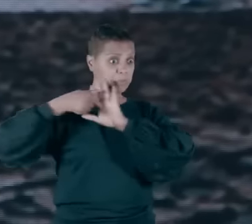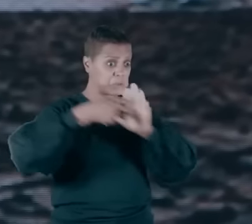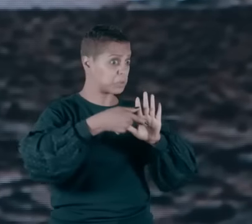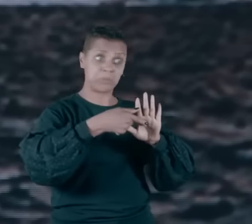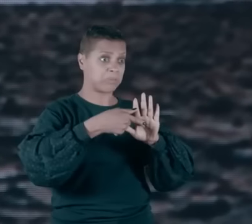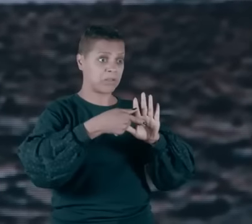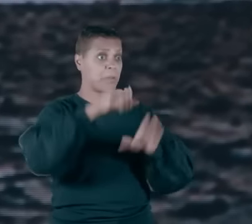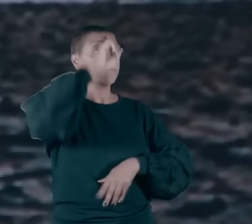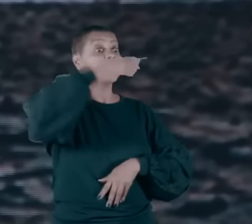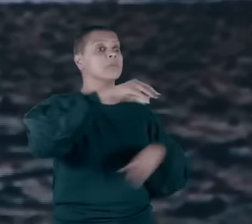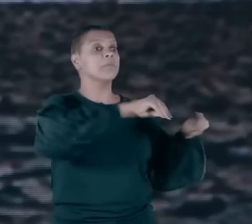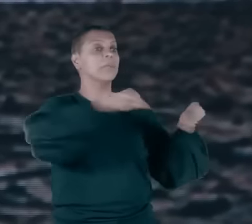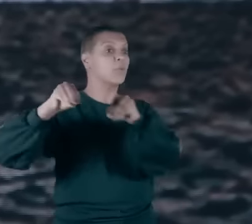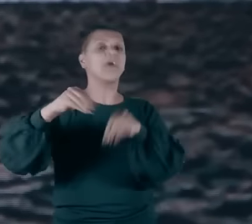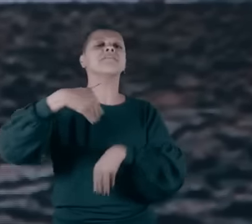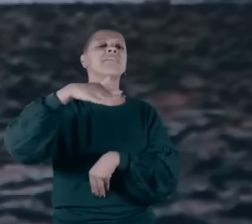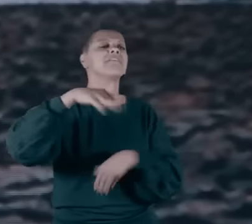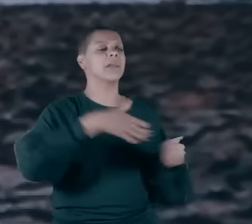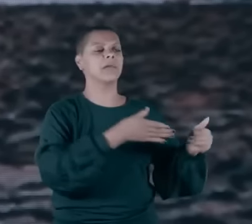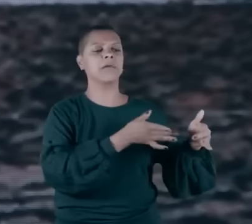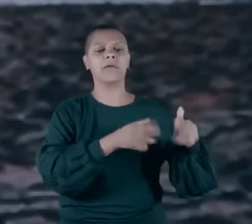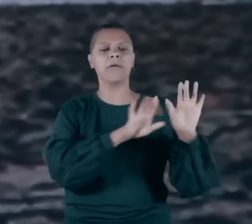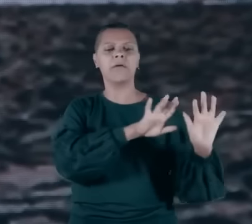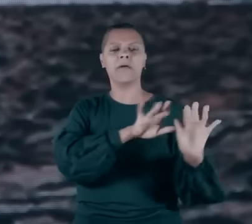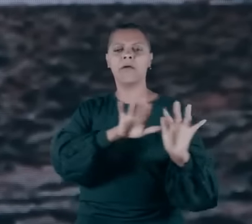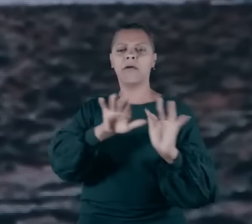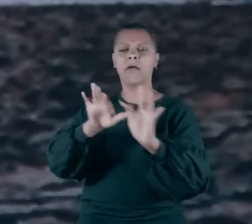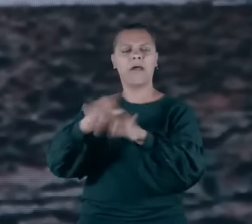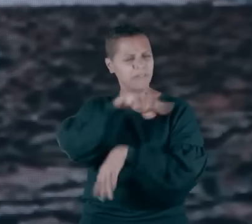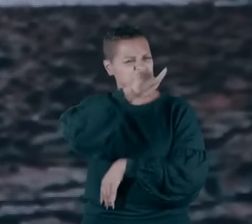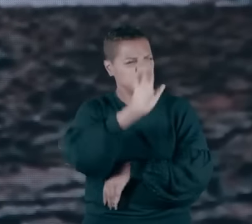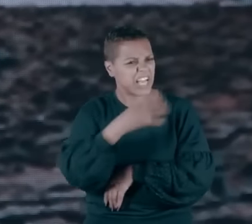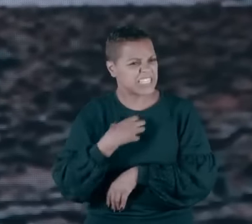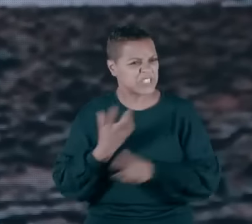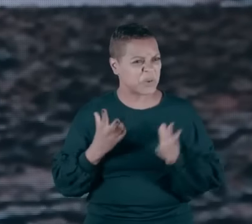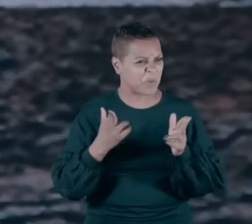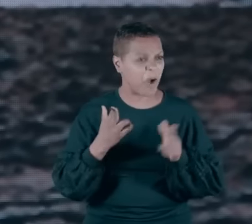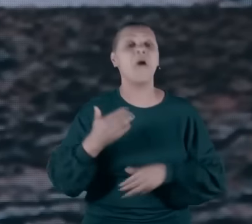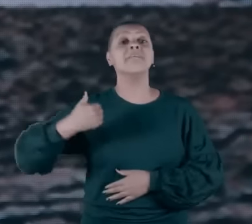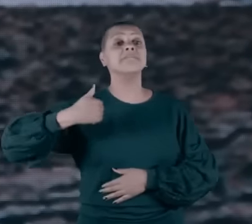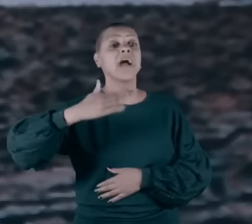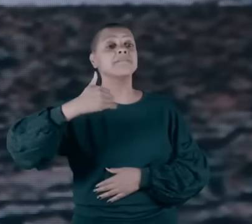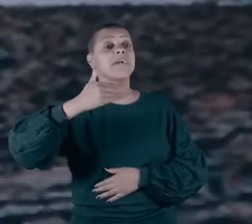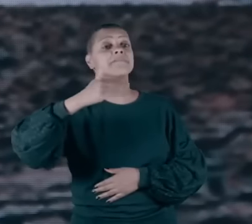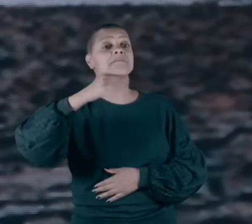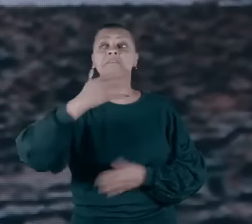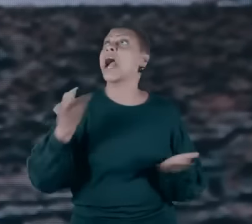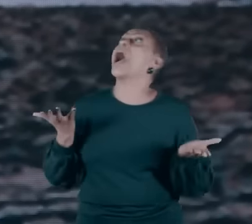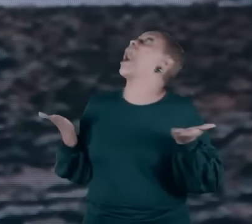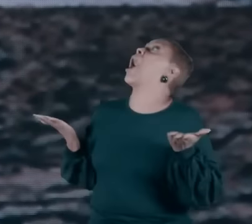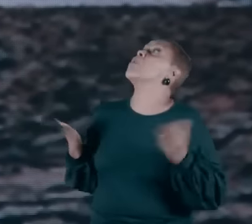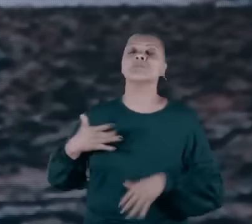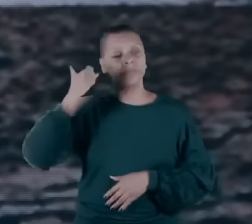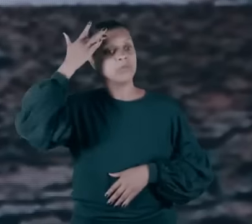ia só disse vai andando Você já se sentiu assim Deus te mandando vai andando para onde senhor não